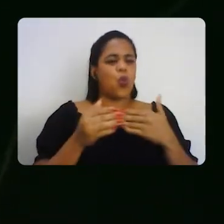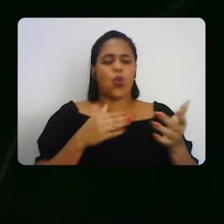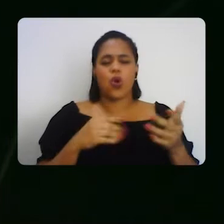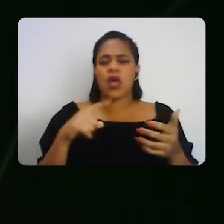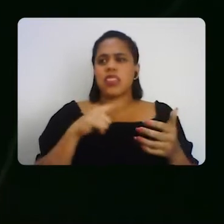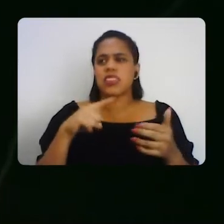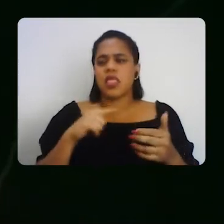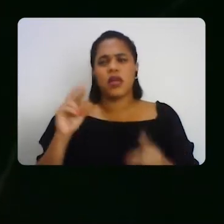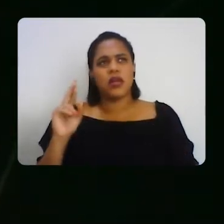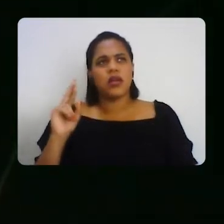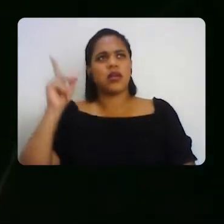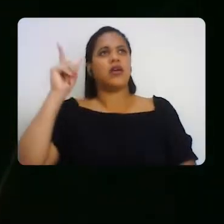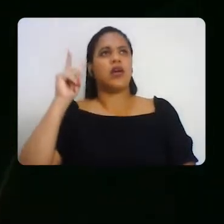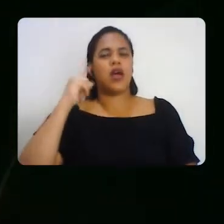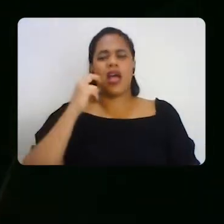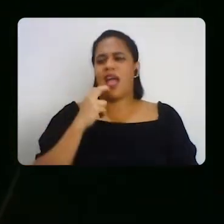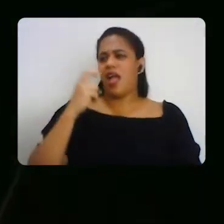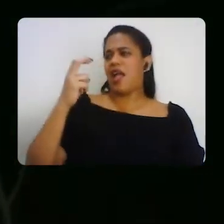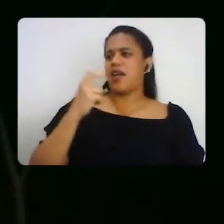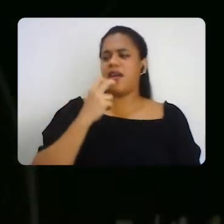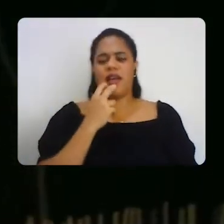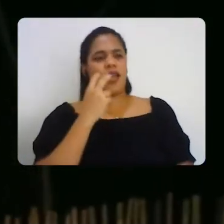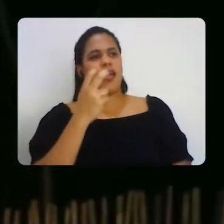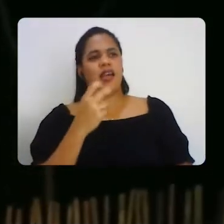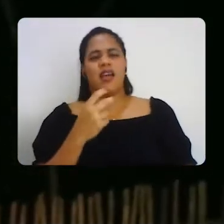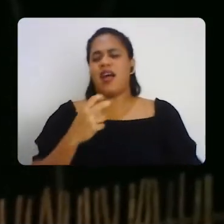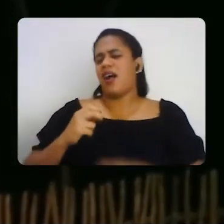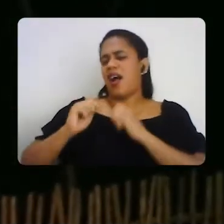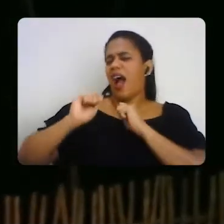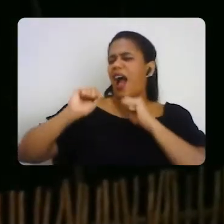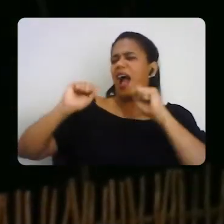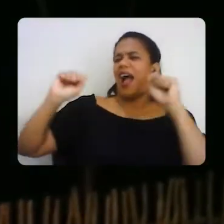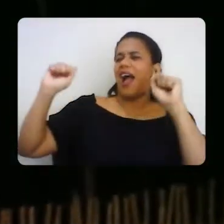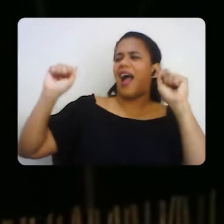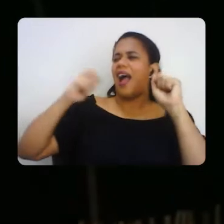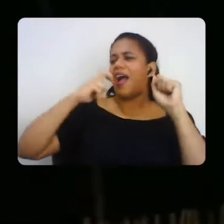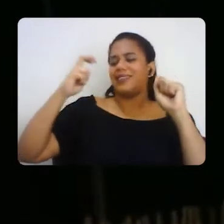quando quietou, estalou um grito.